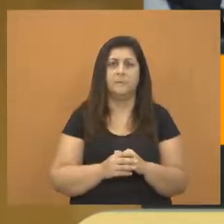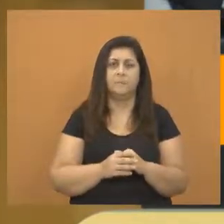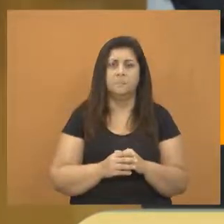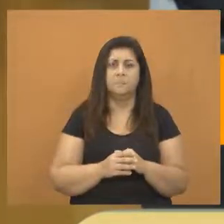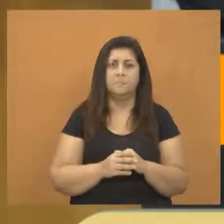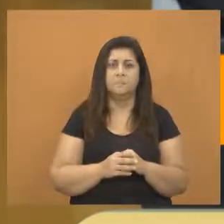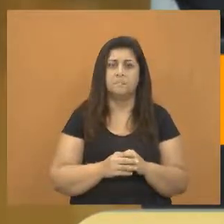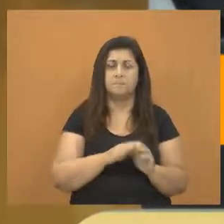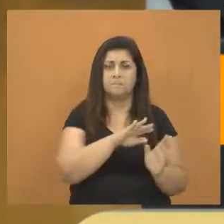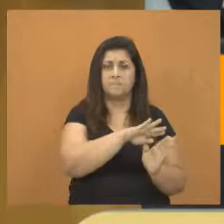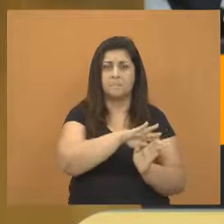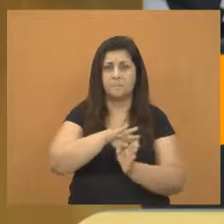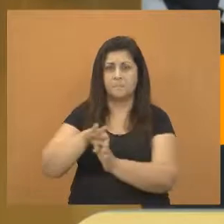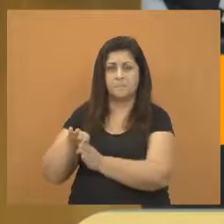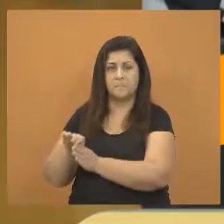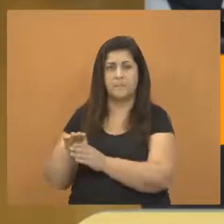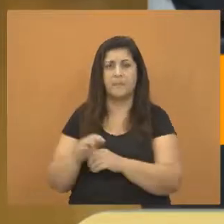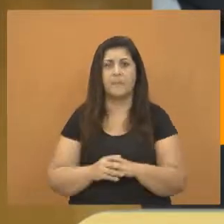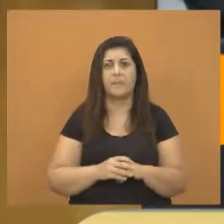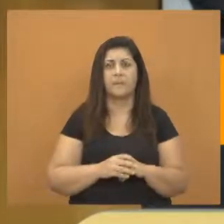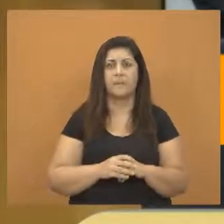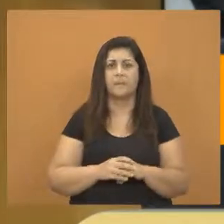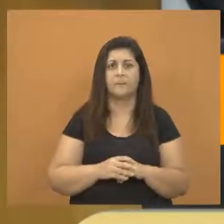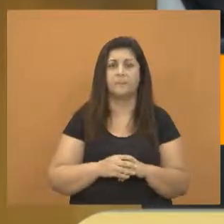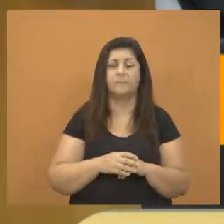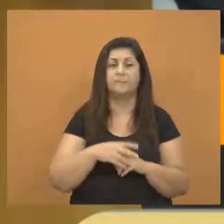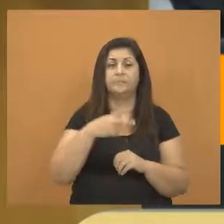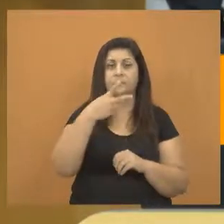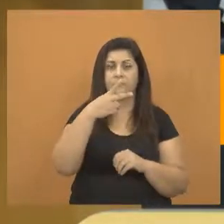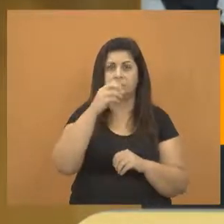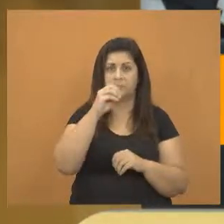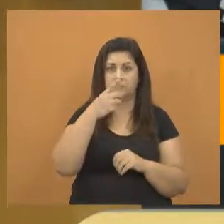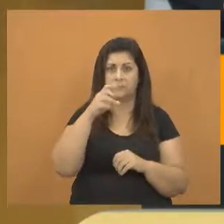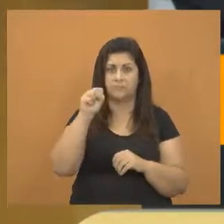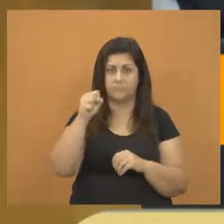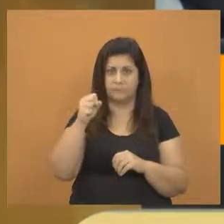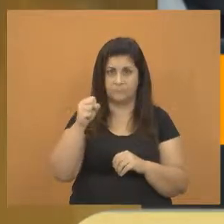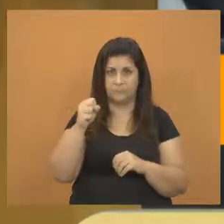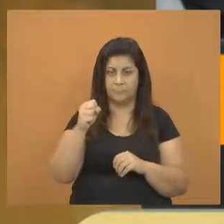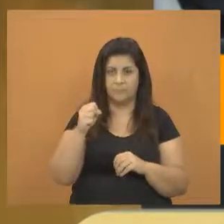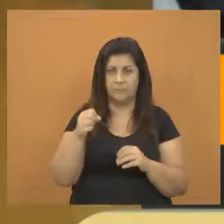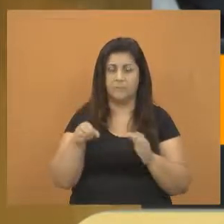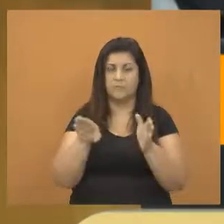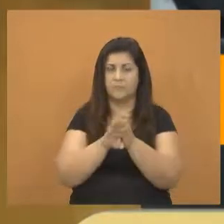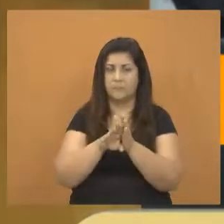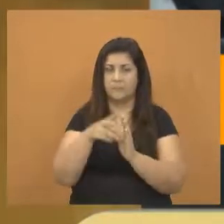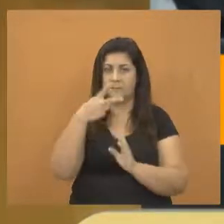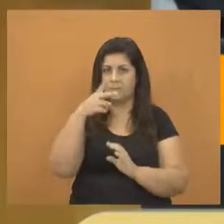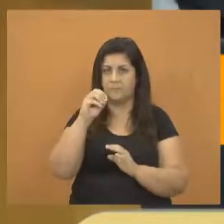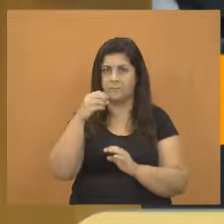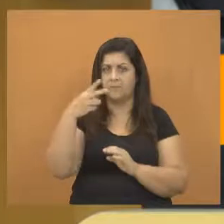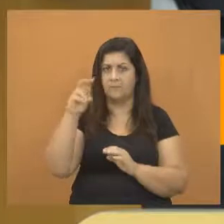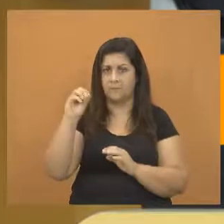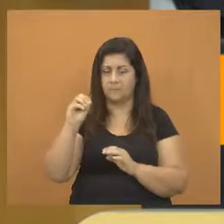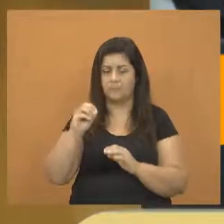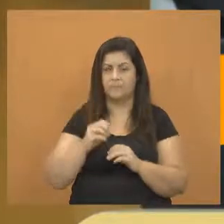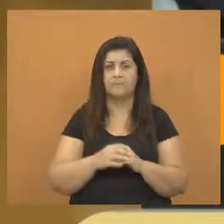Previsão para o ano 2018, para os anos 2018 a